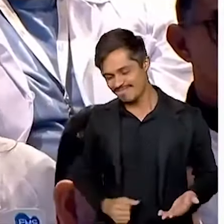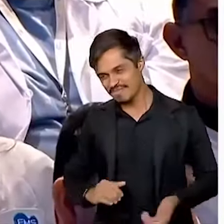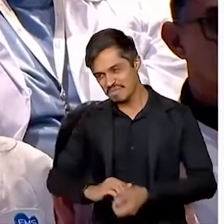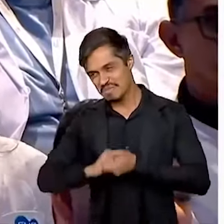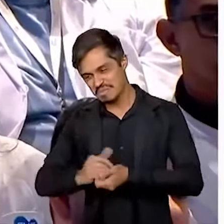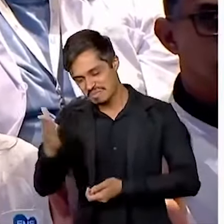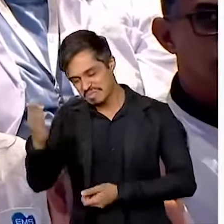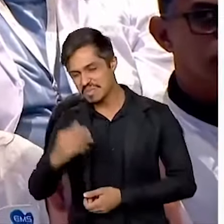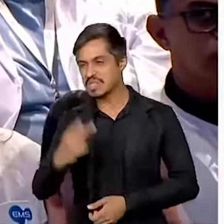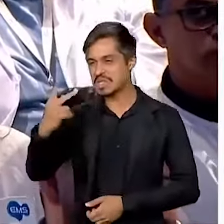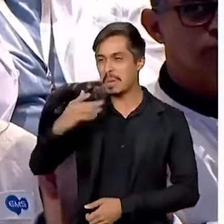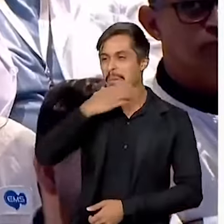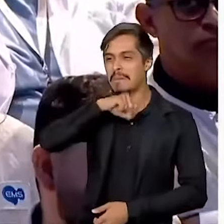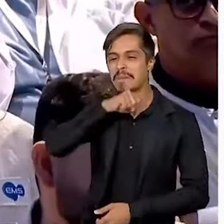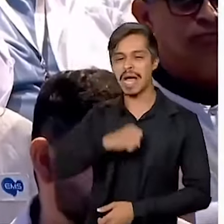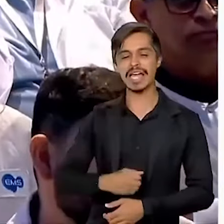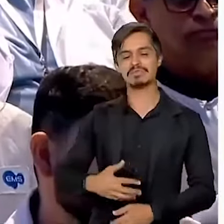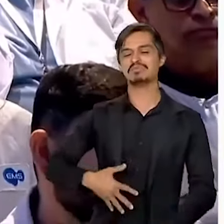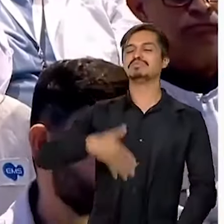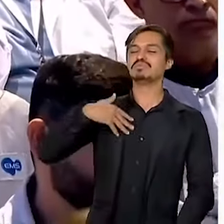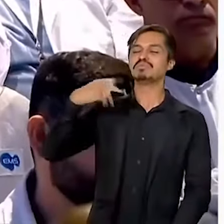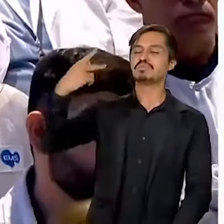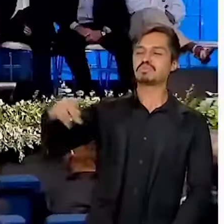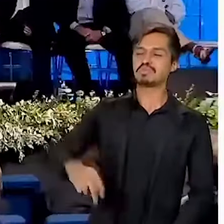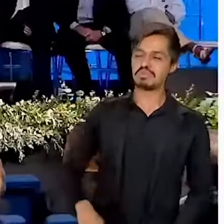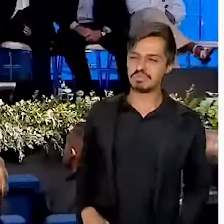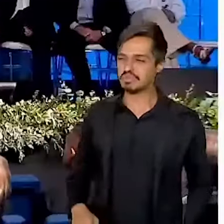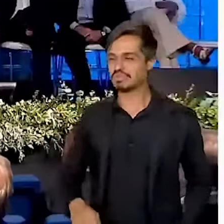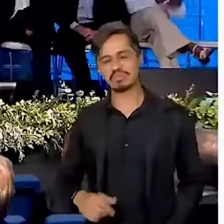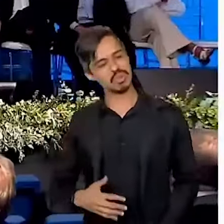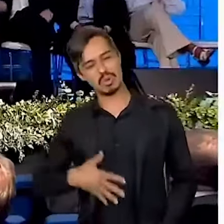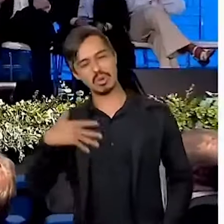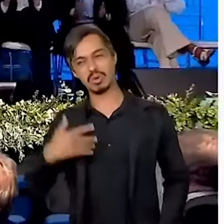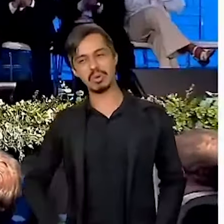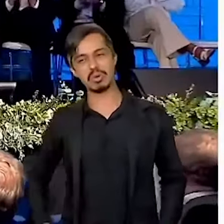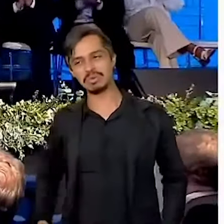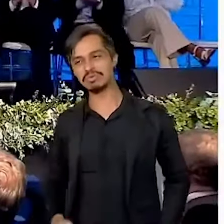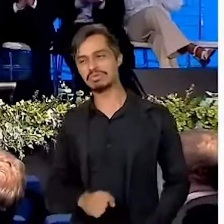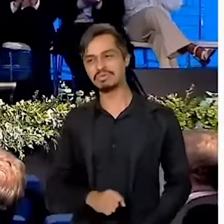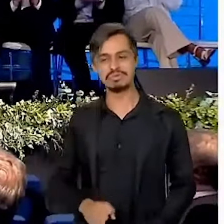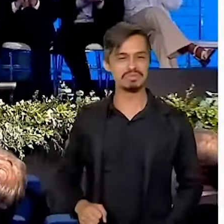pai deve estar muito orgulhoso de você. Muito, muito orgulhoso de você.